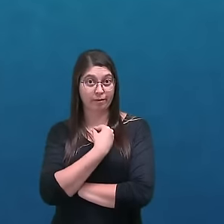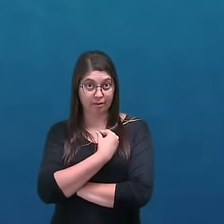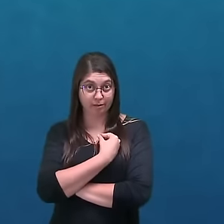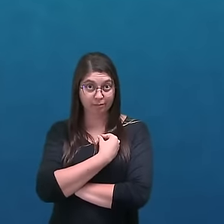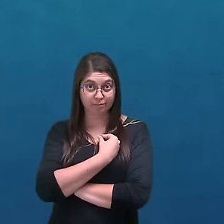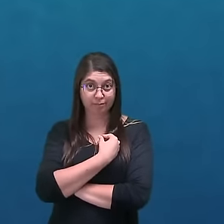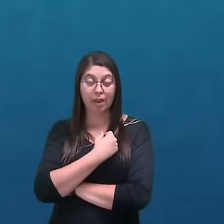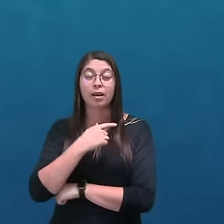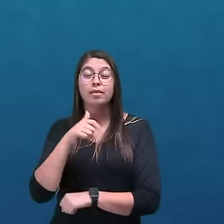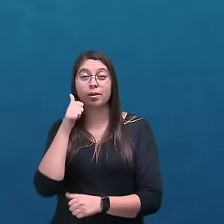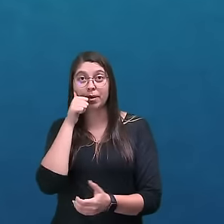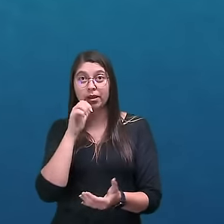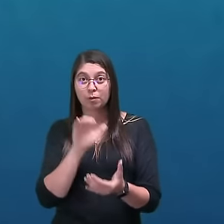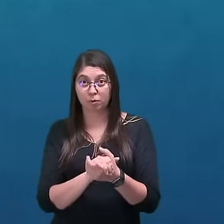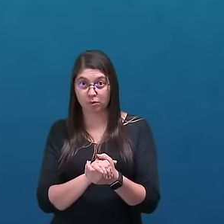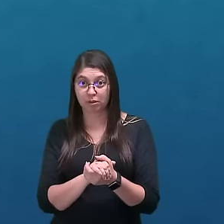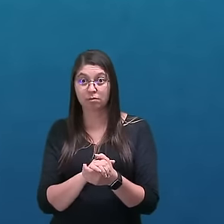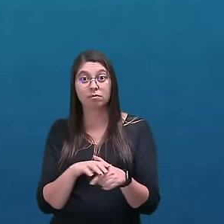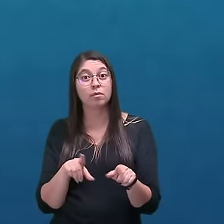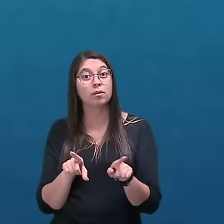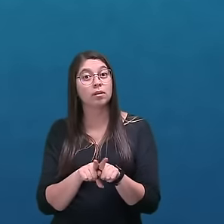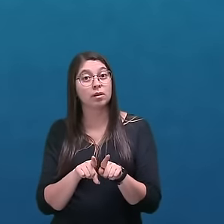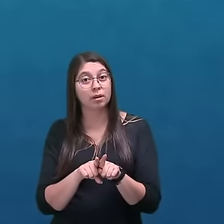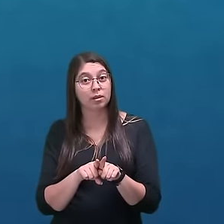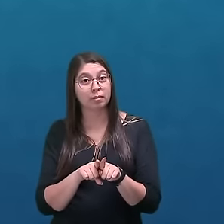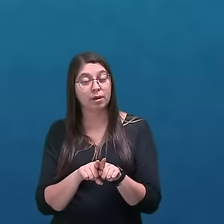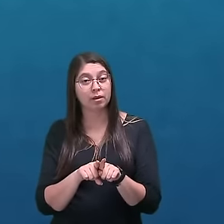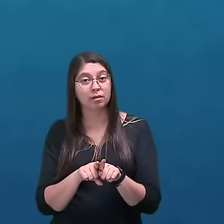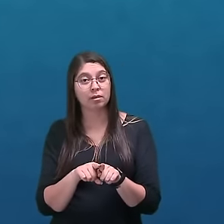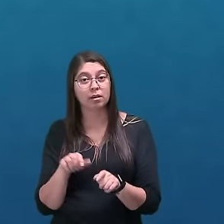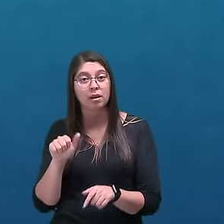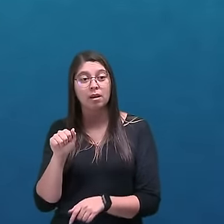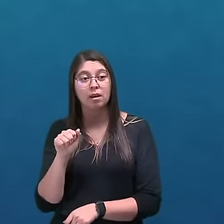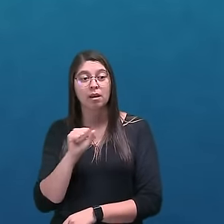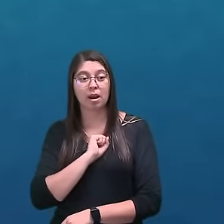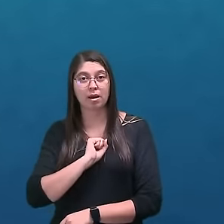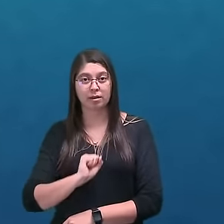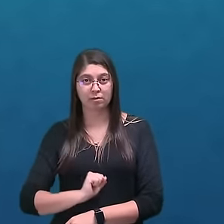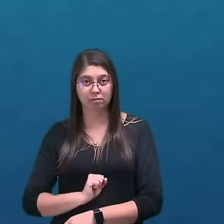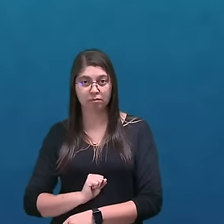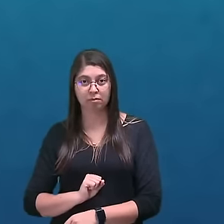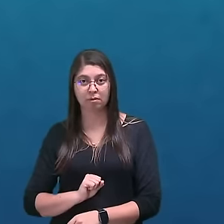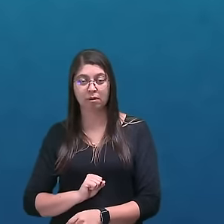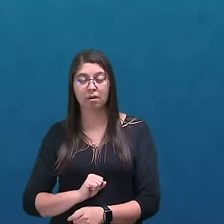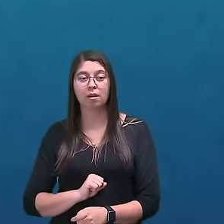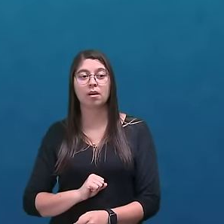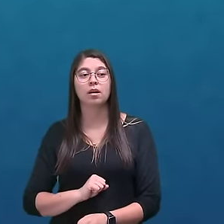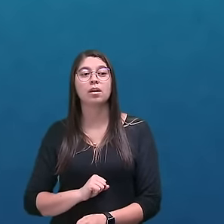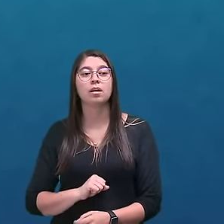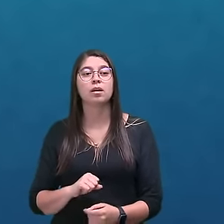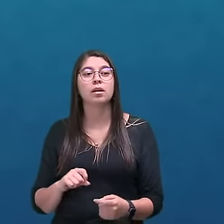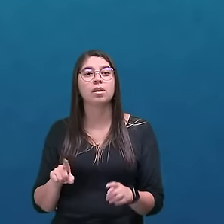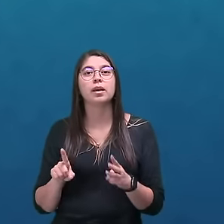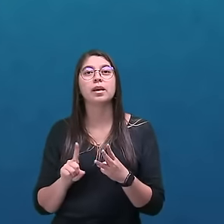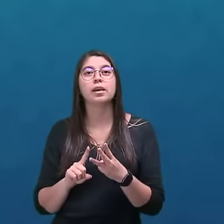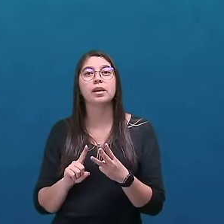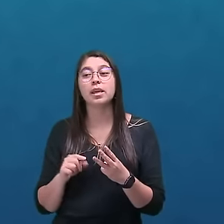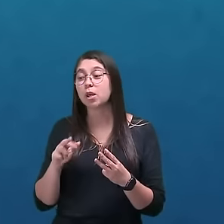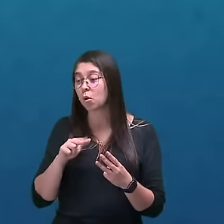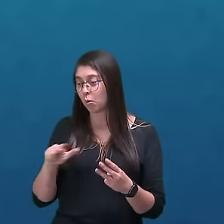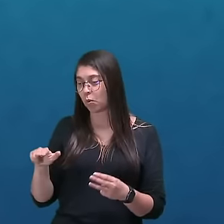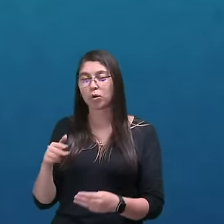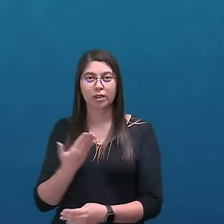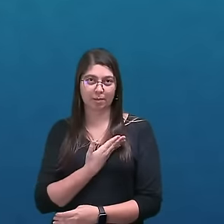a vida da esposa, a vida de Aarón e a vida de Miriam. Cuatro vidas en